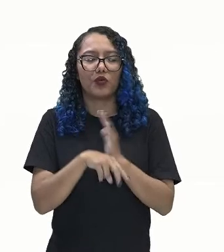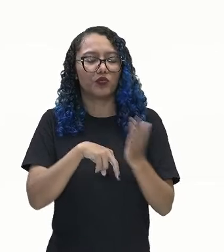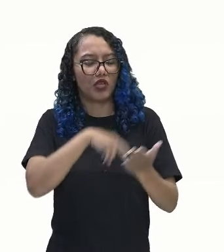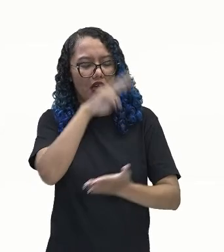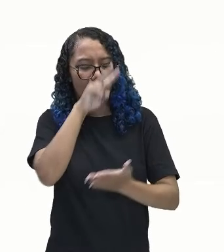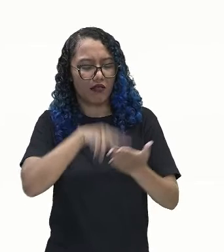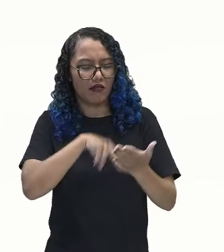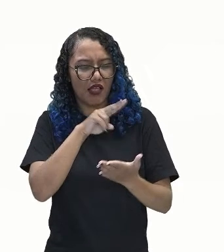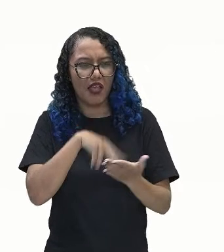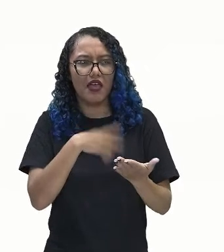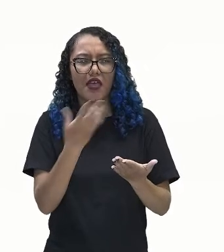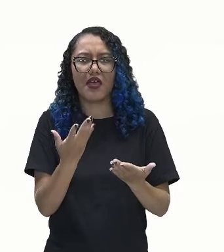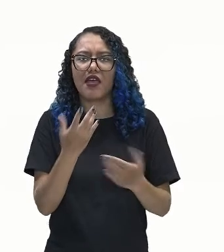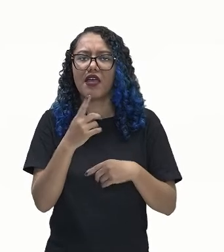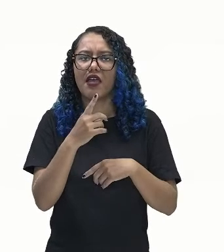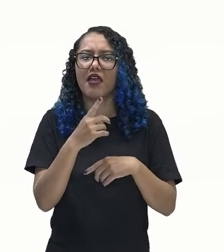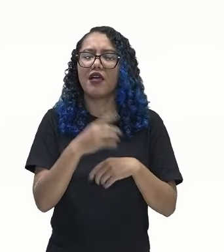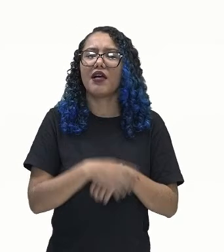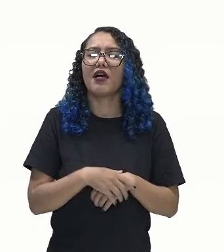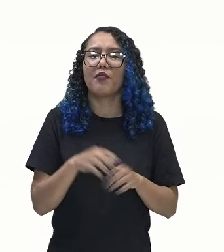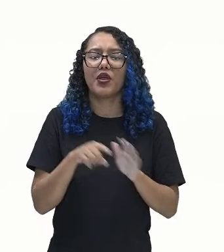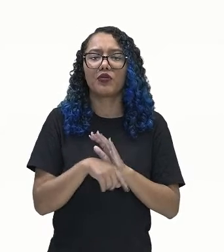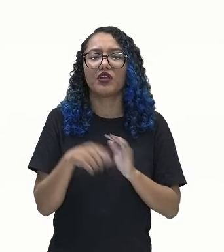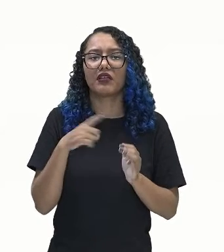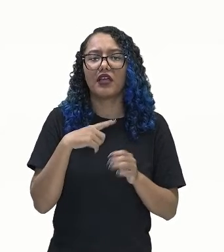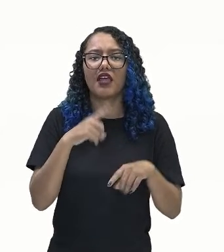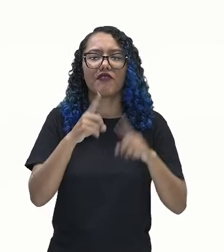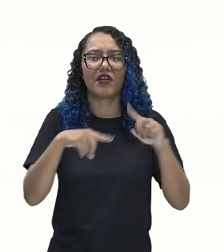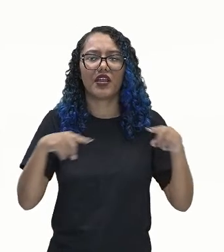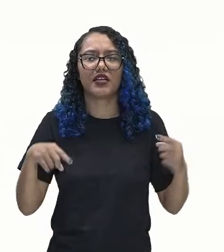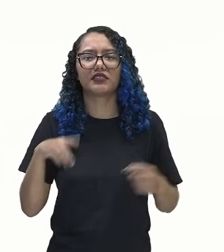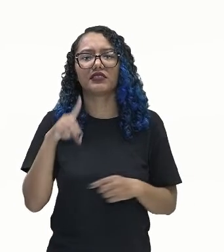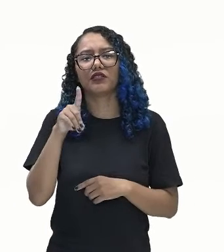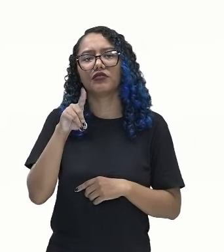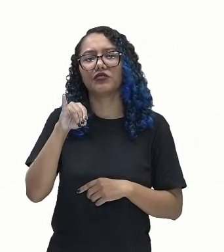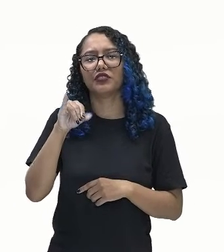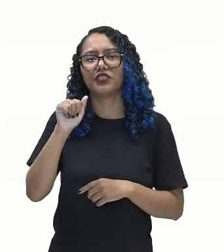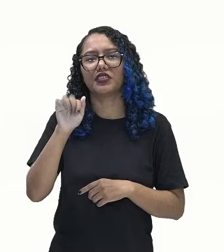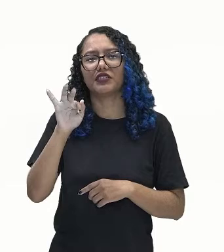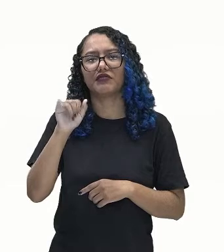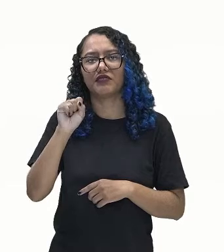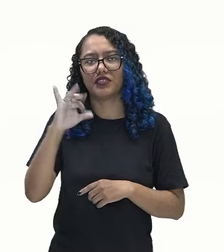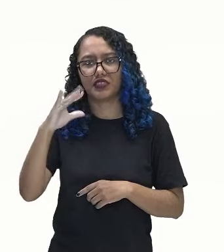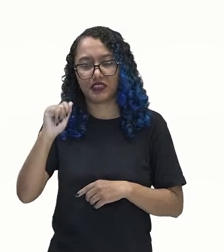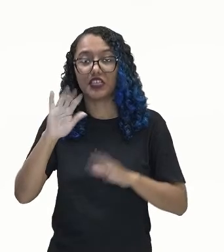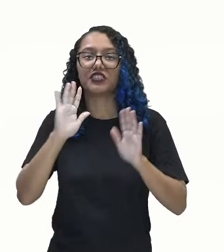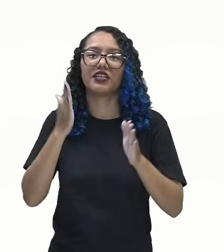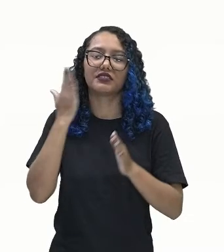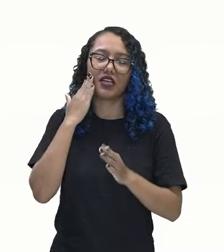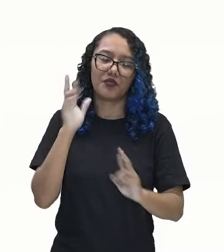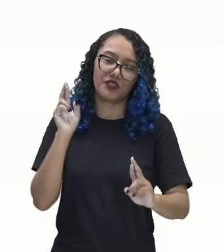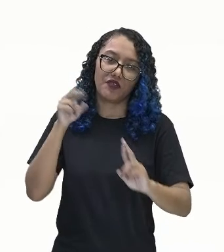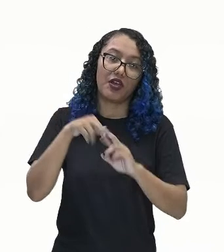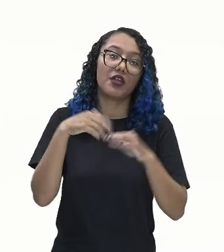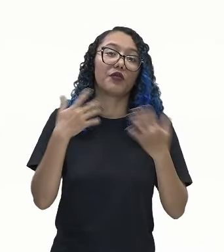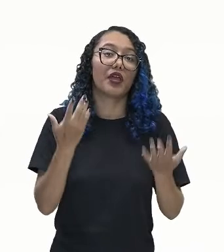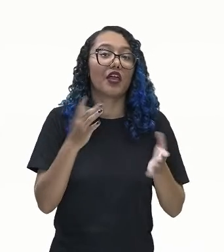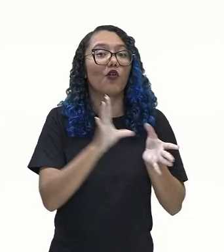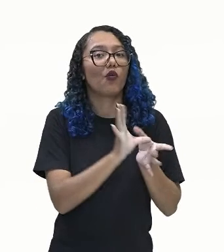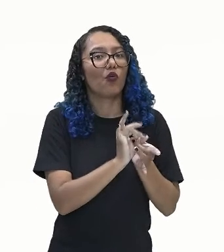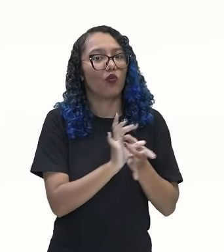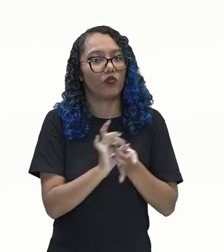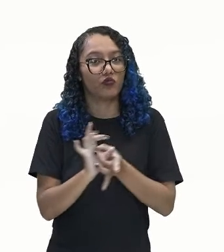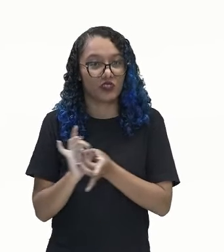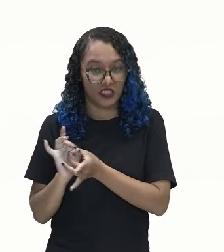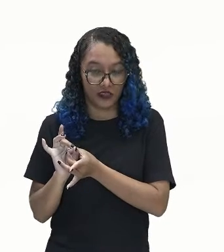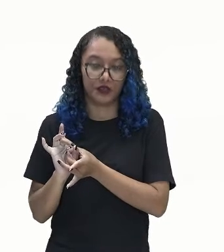que apresenta uma variação diafásica. Já sabe, diafásica se refere a uma situação. Então,